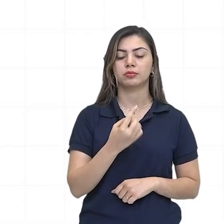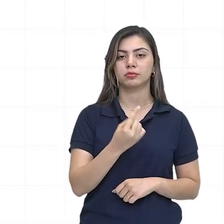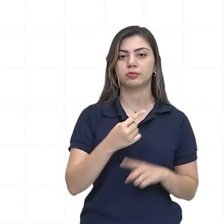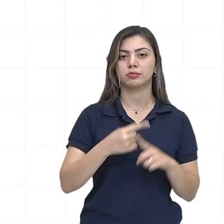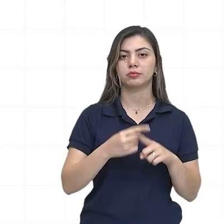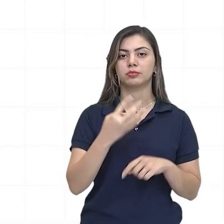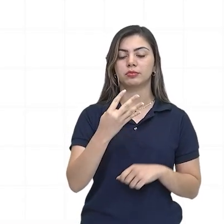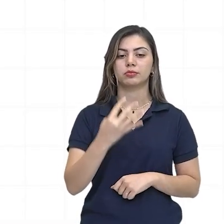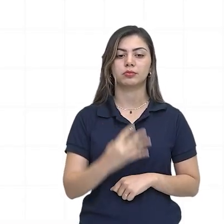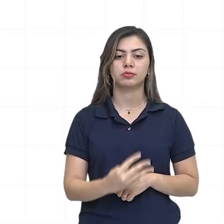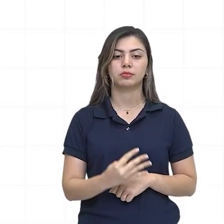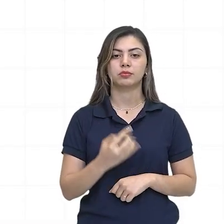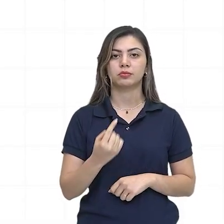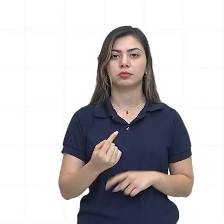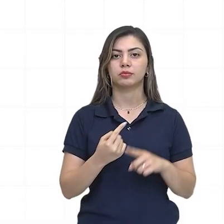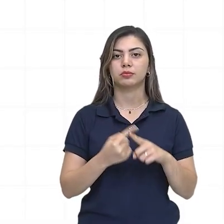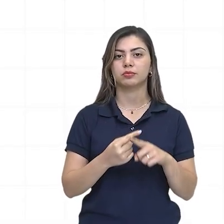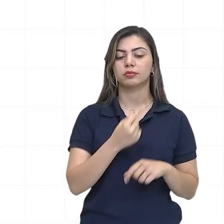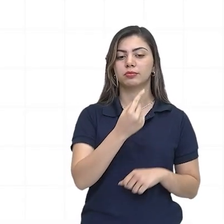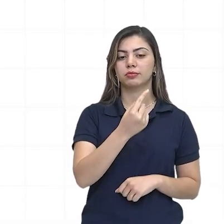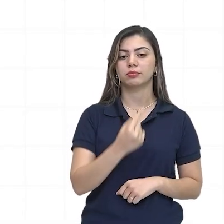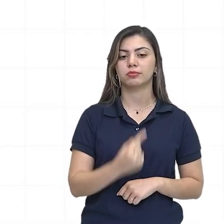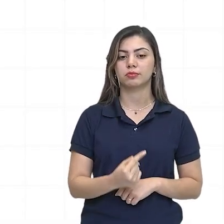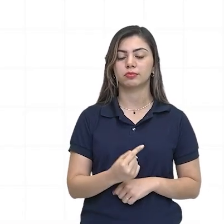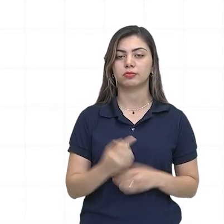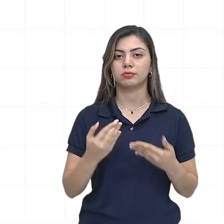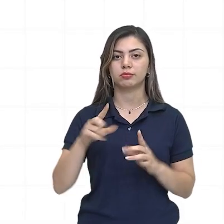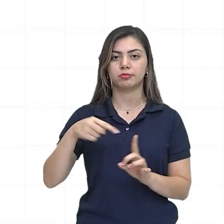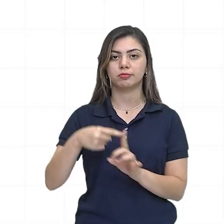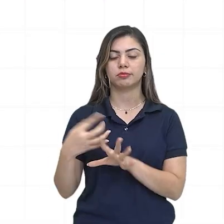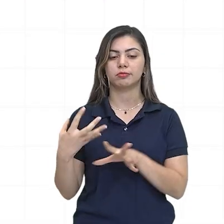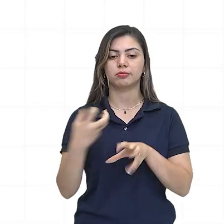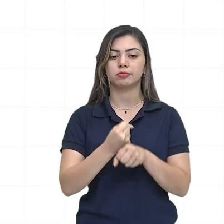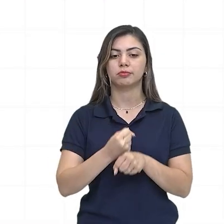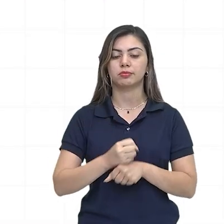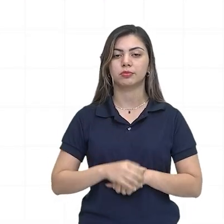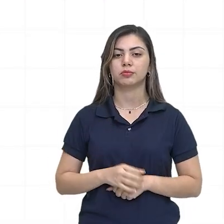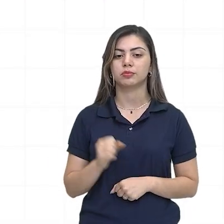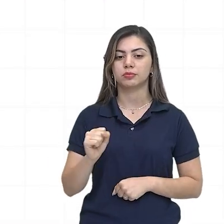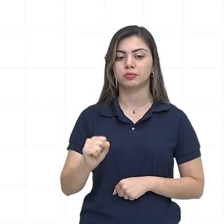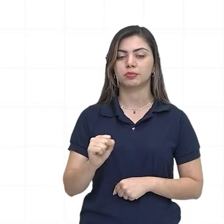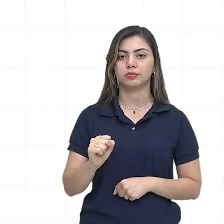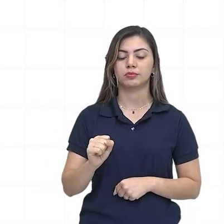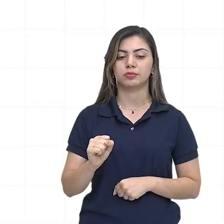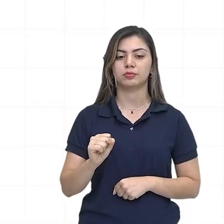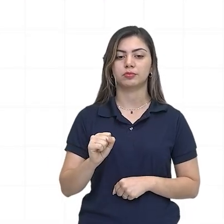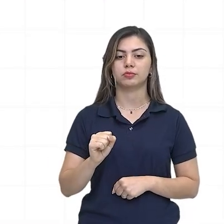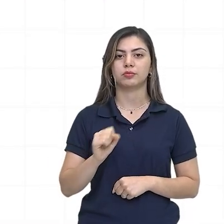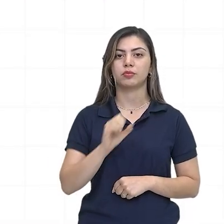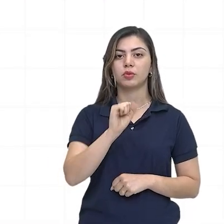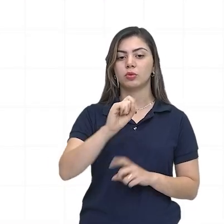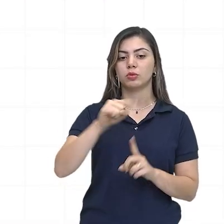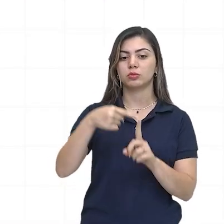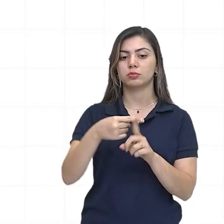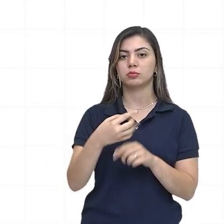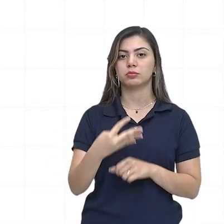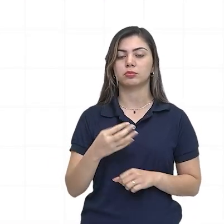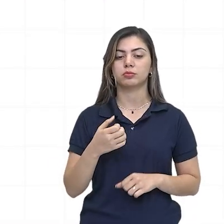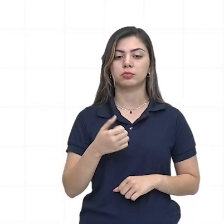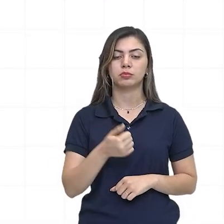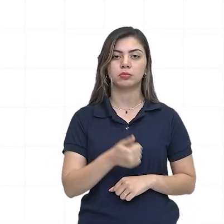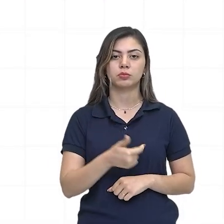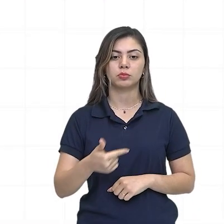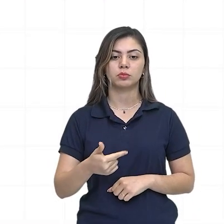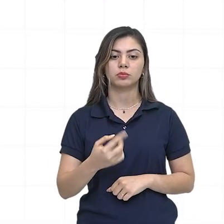4, 4, 1 vezes 1, 1. Somando tudo, 8, 8 mais 4, 12,